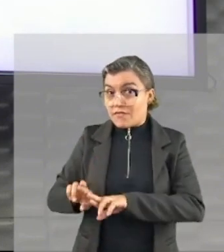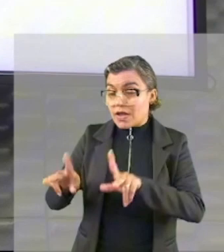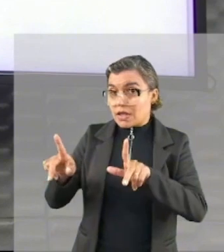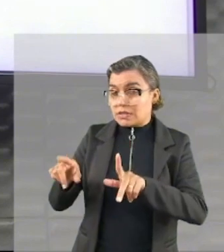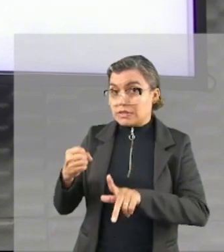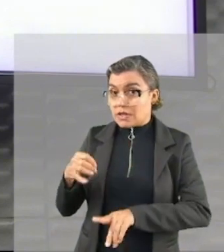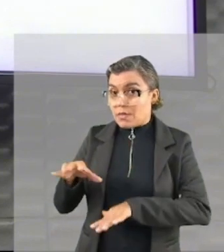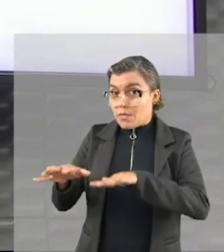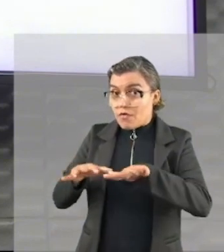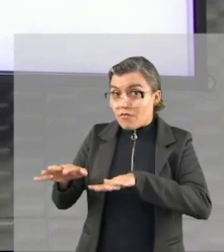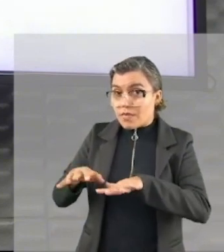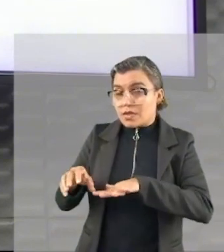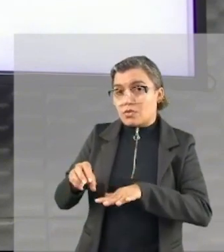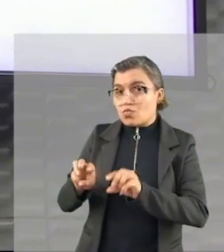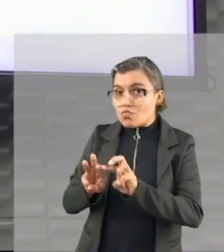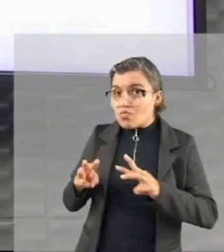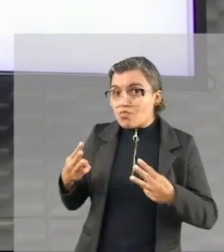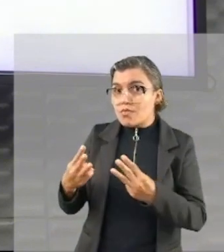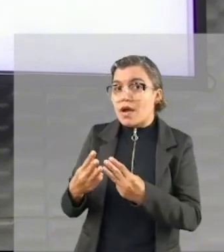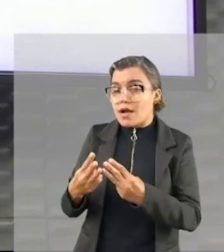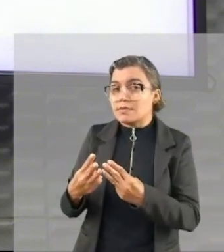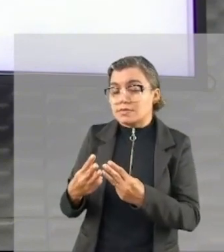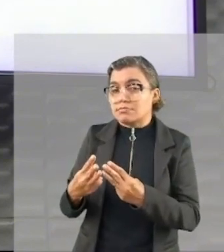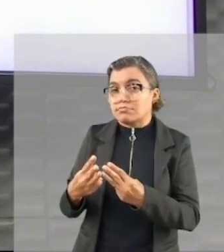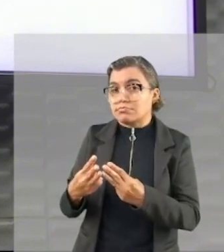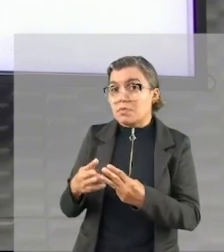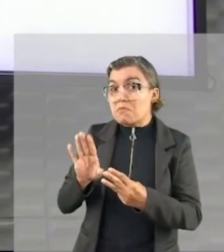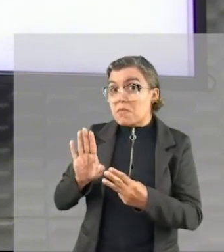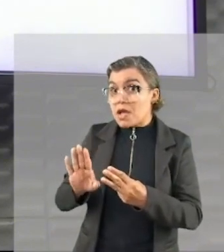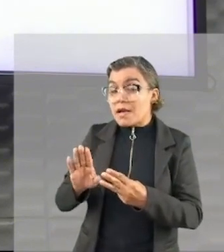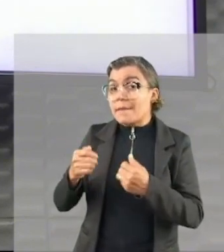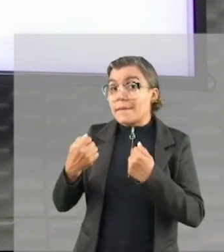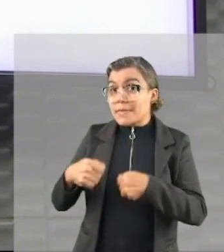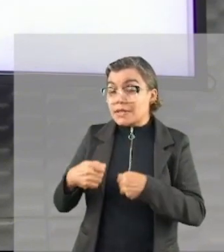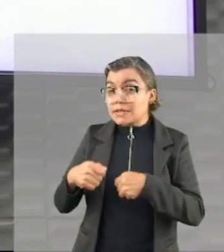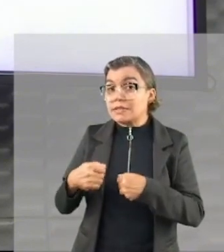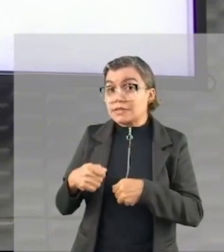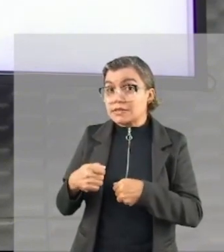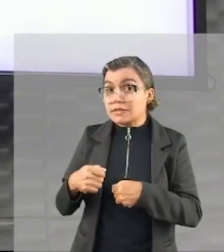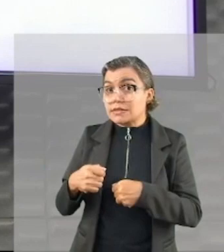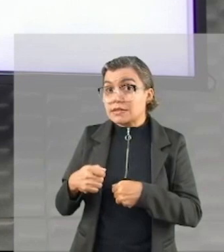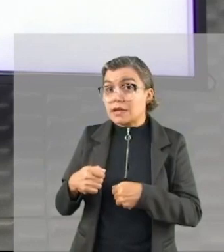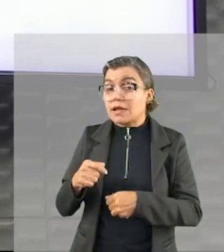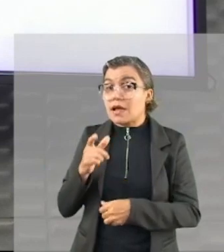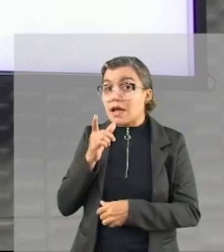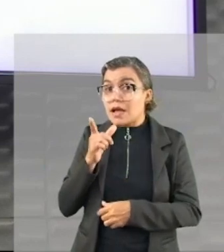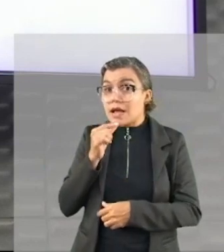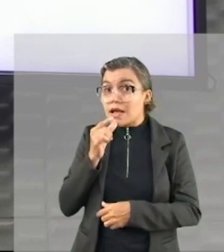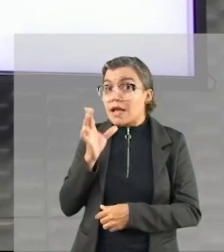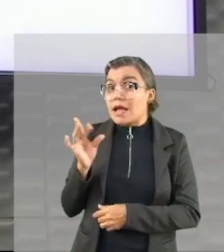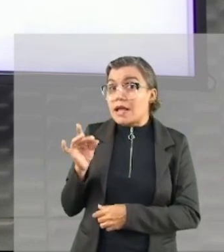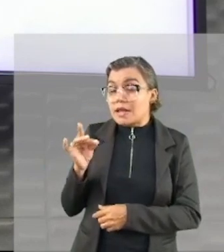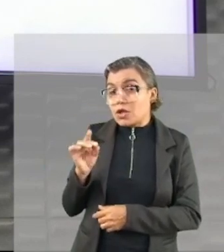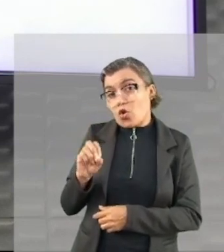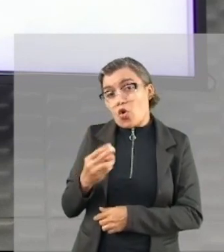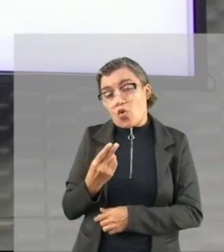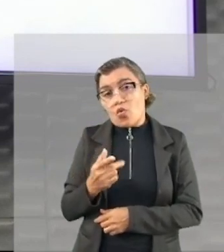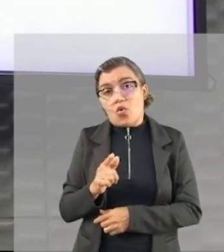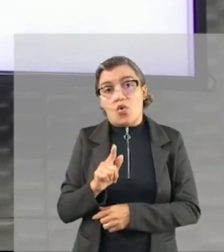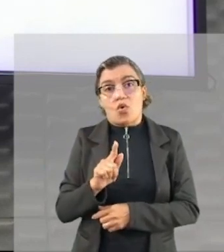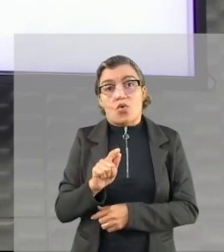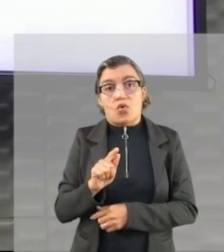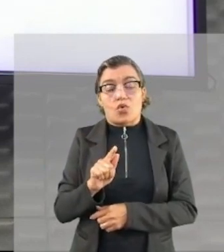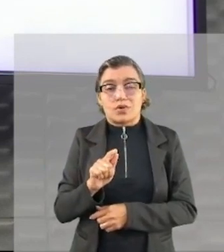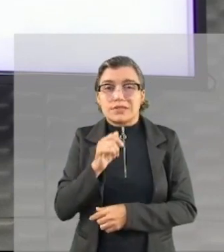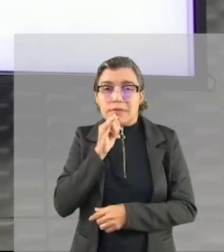é necessário massa, mas essa massa tem que estar no estado líquido e no estado gasoso, ou no estado gasoso. Para ocorrer